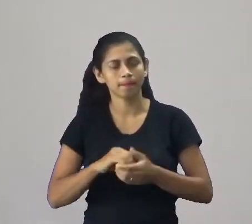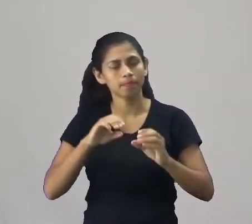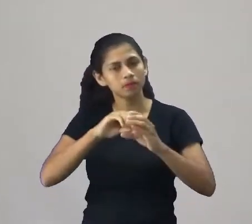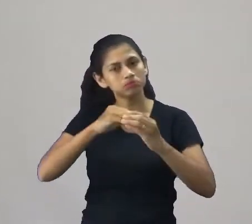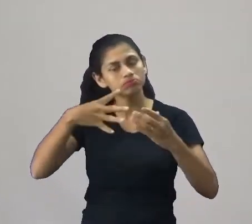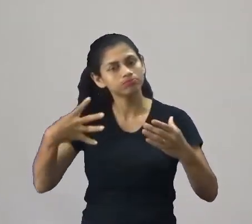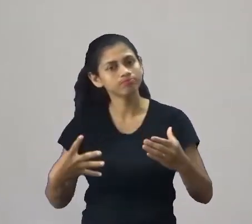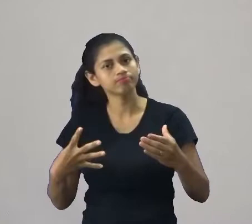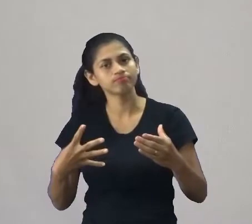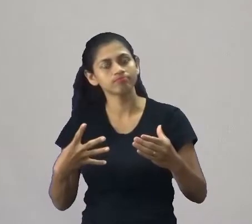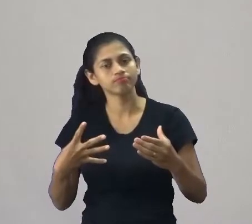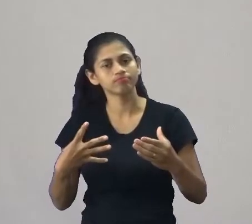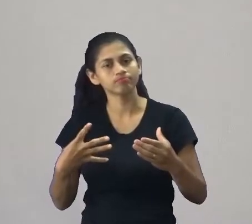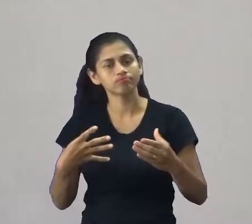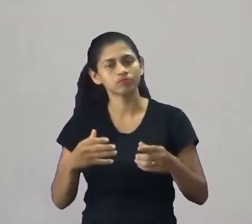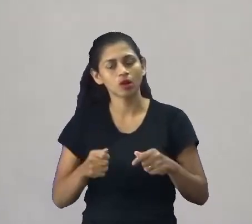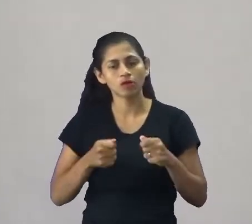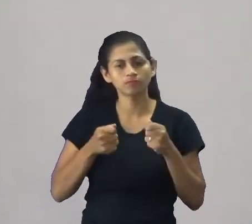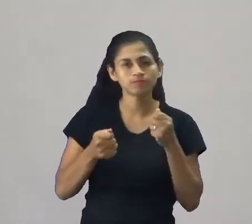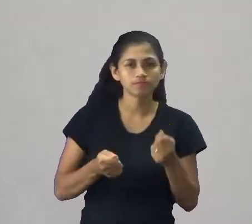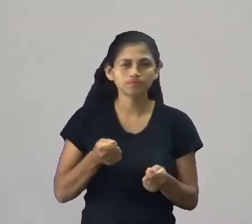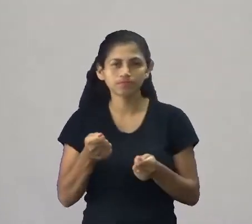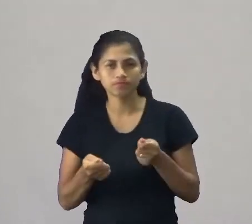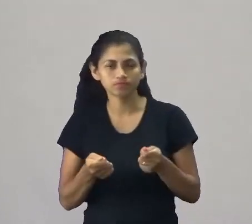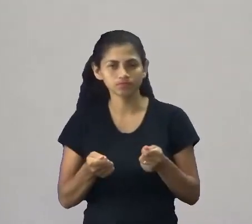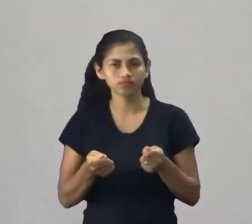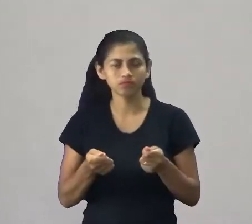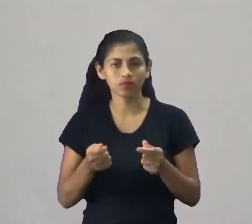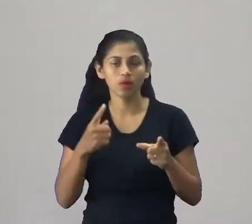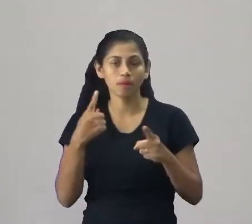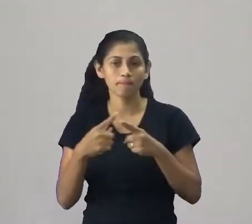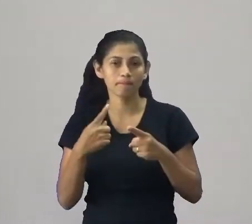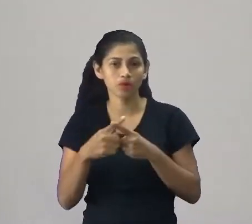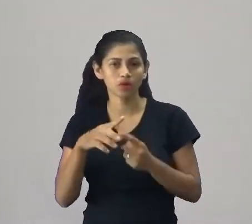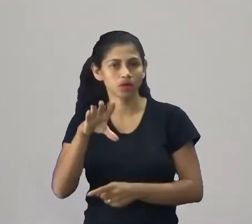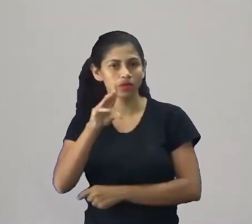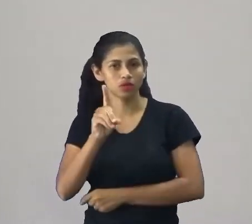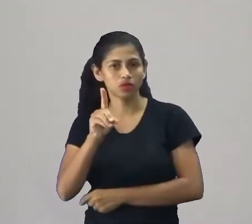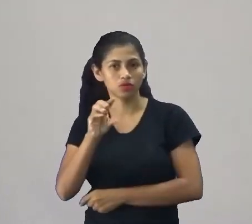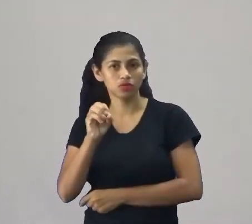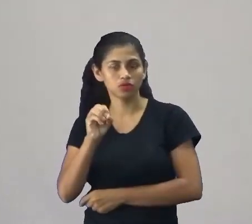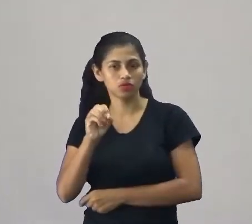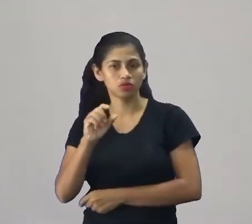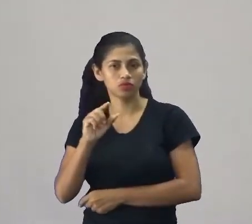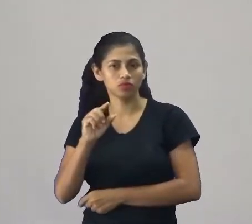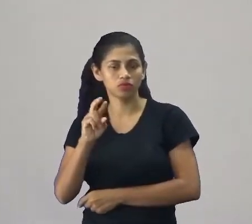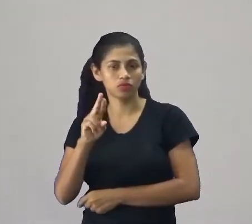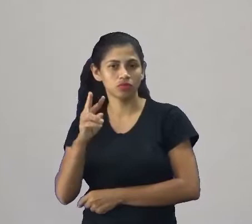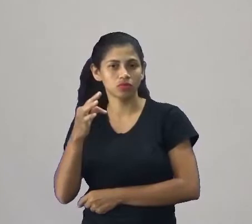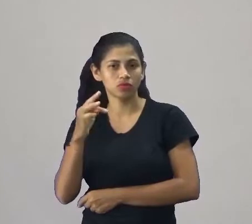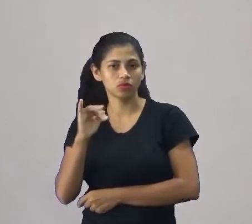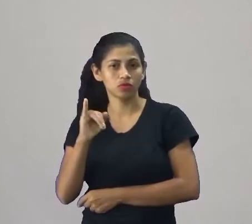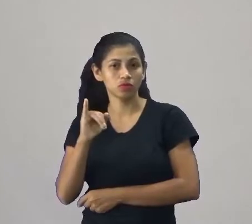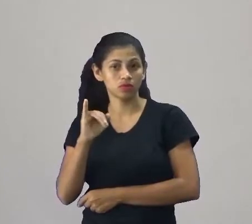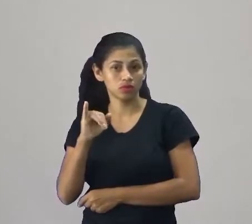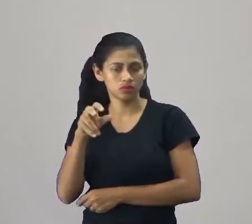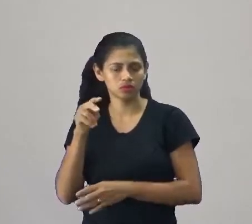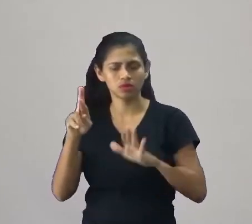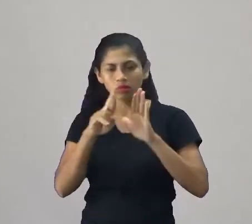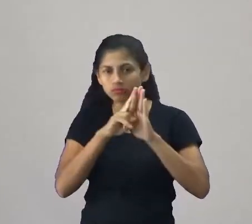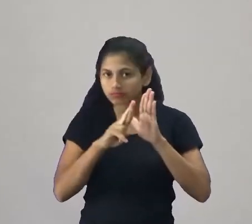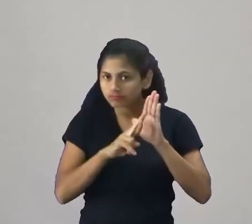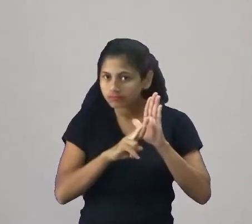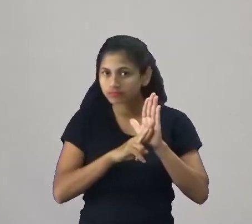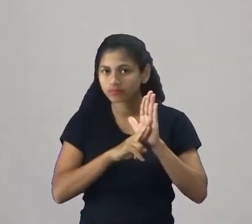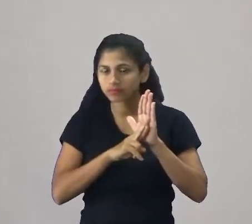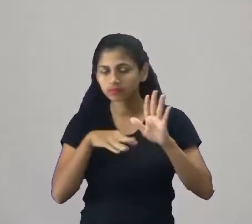e nos doutrinam, vamos colocar assim entre aspas, porque é uma doutrinação de tipo uma formação do que você pode vir a desenvolver